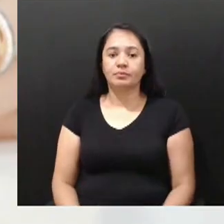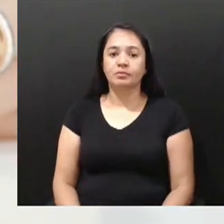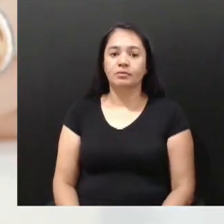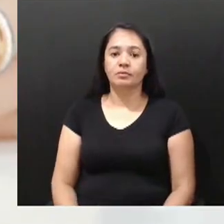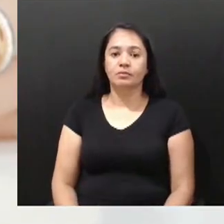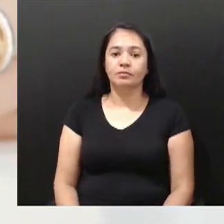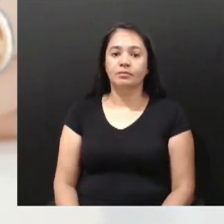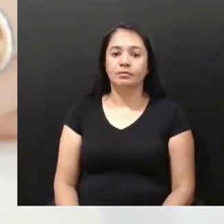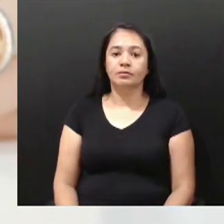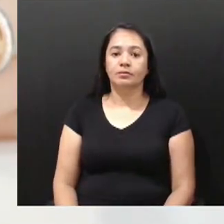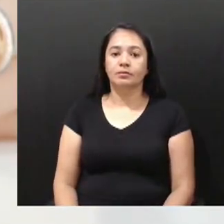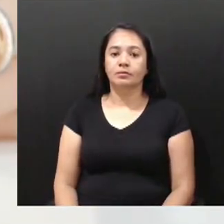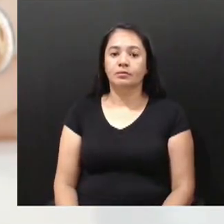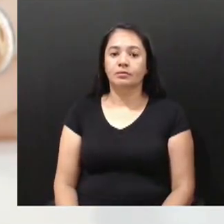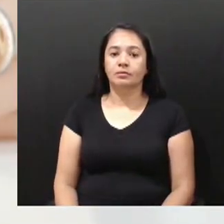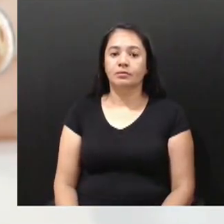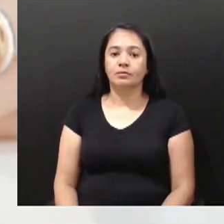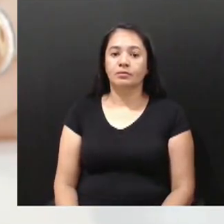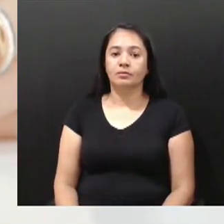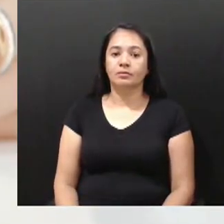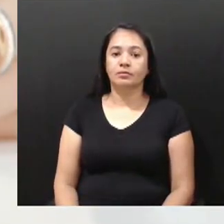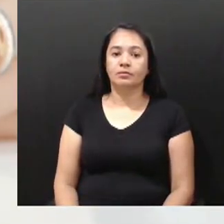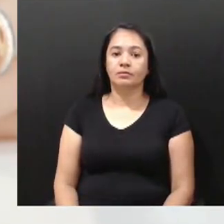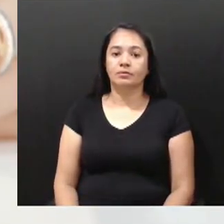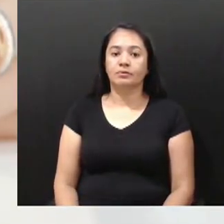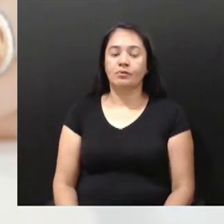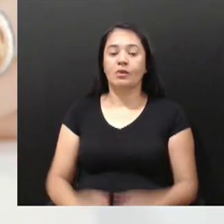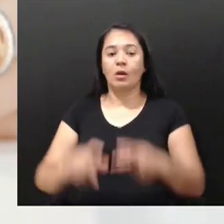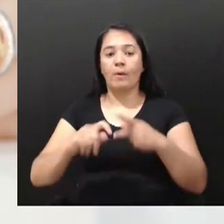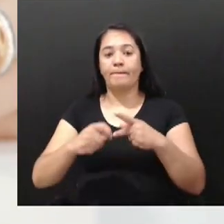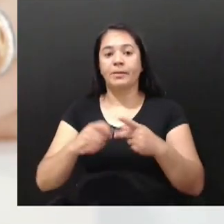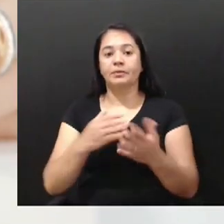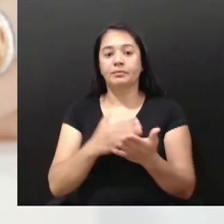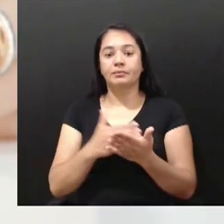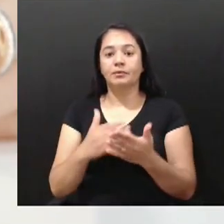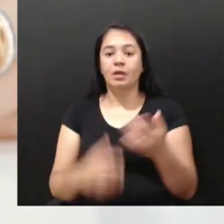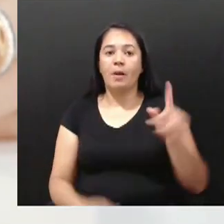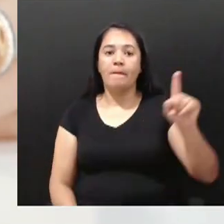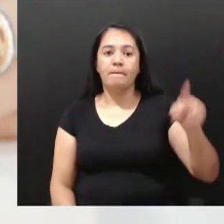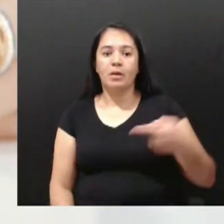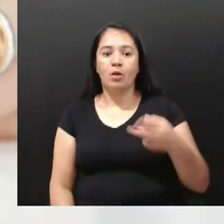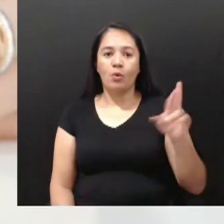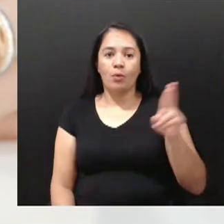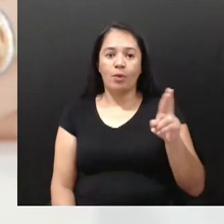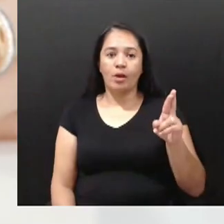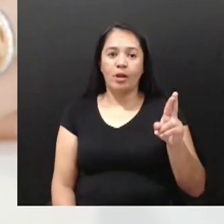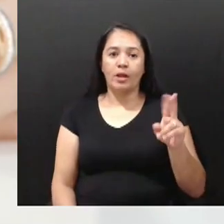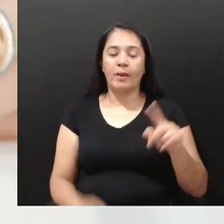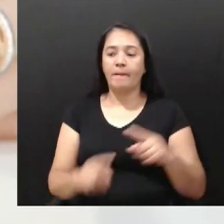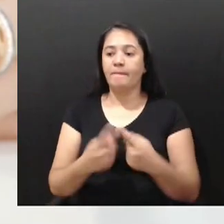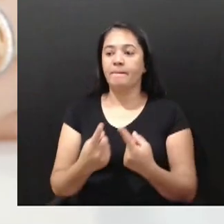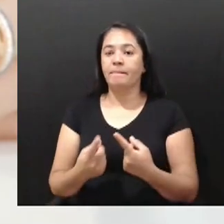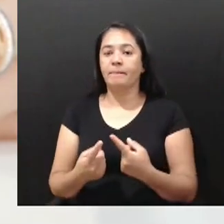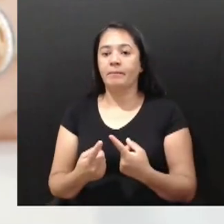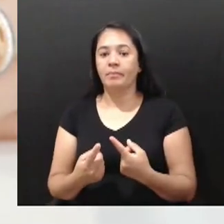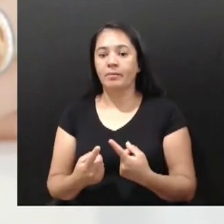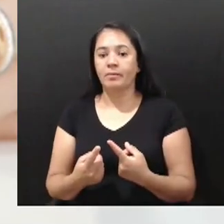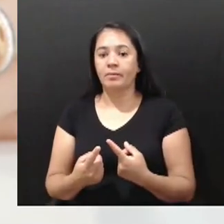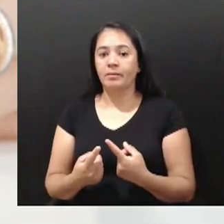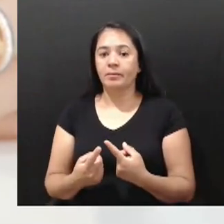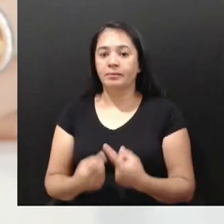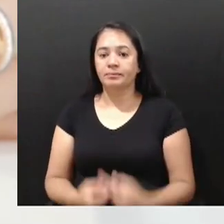parcelado, digamos, você faça um pagamento de R$1.000, que à vista tem 10% de desconto e custe 900.